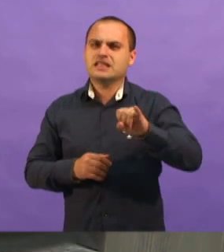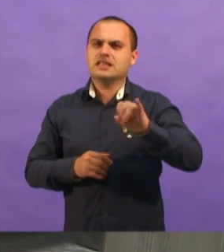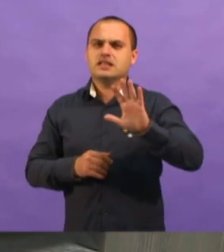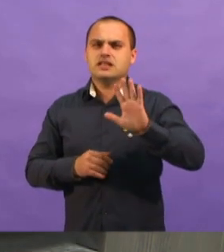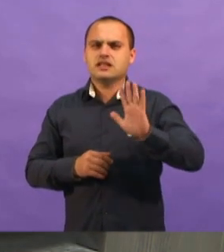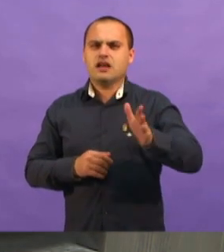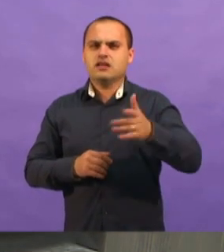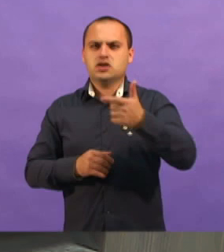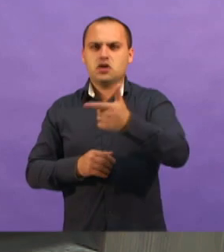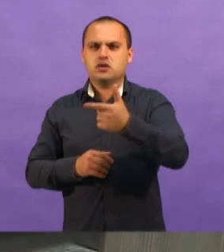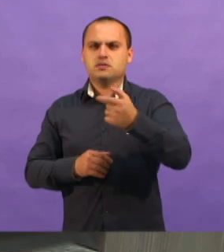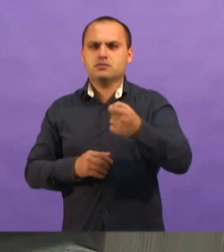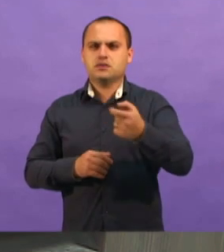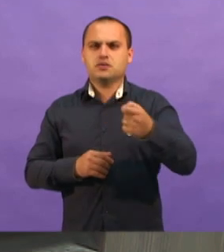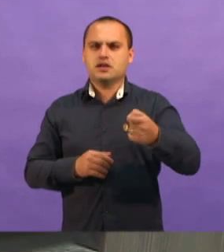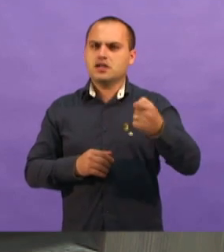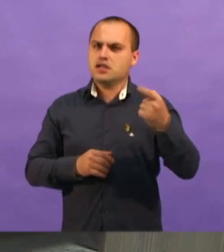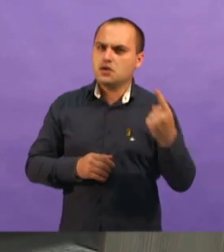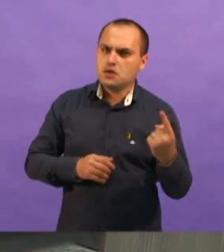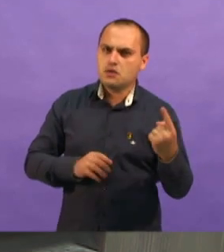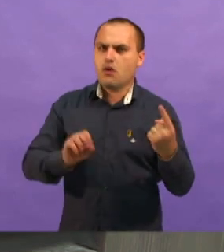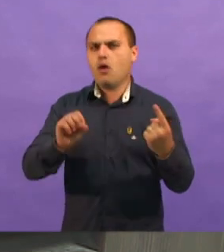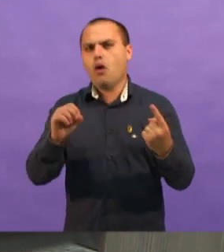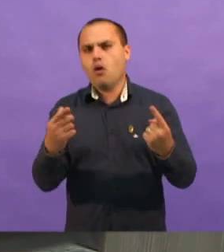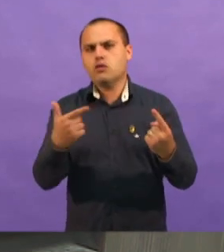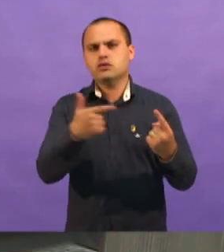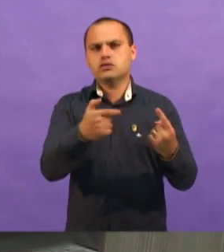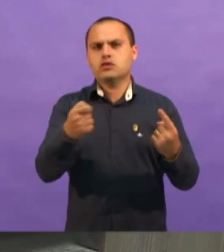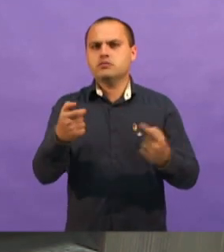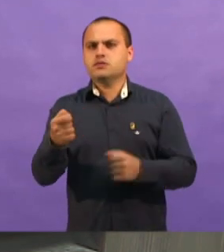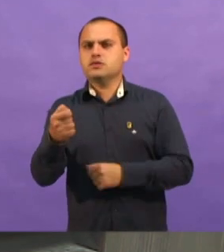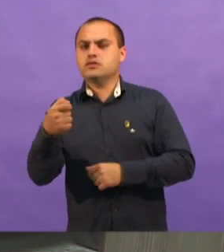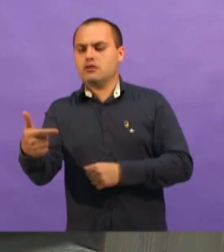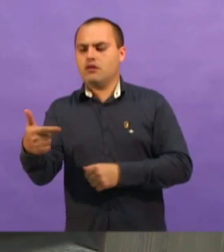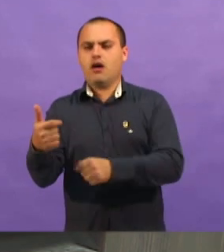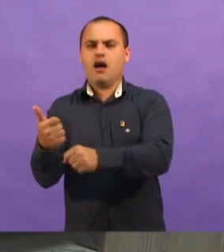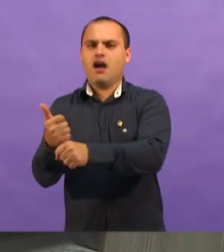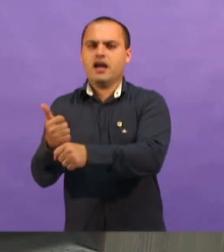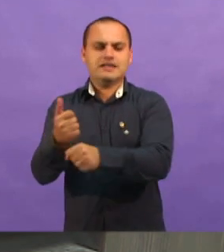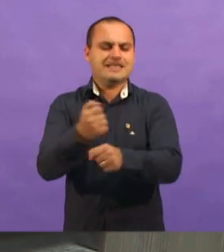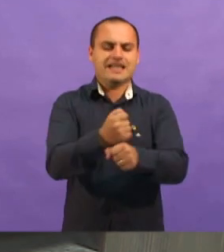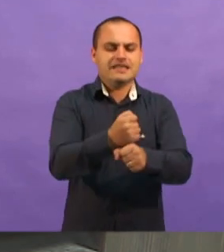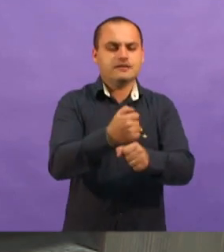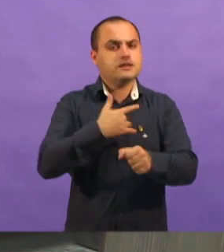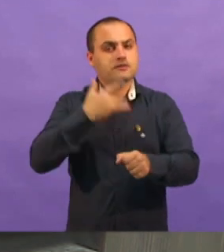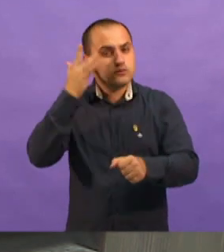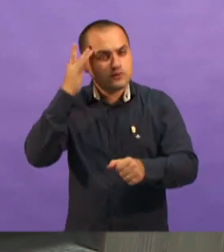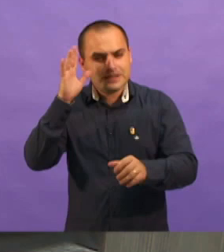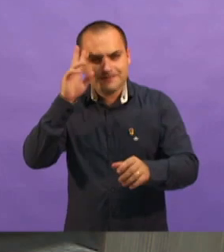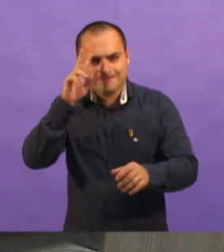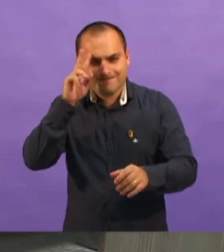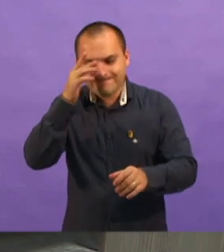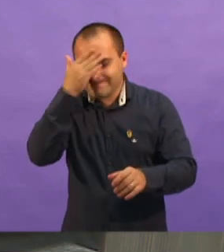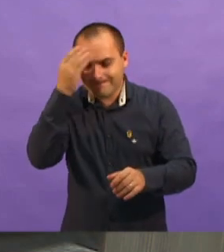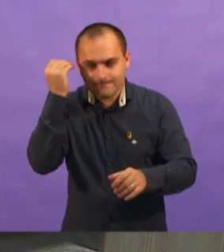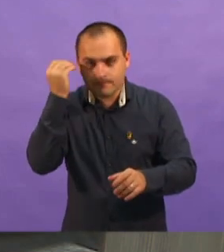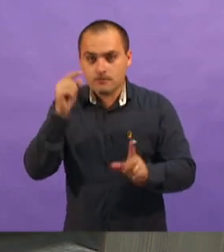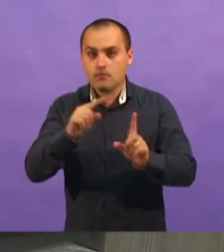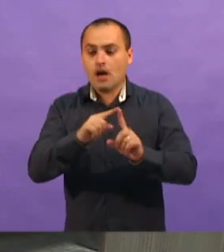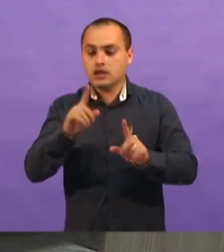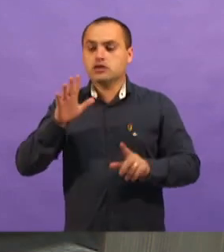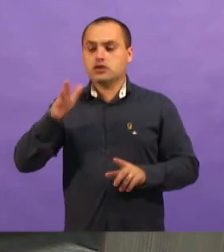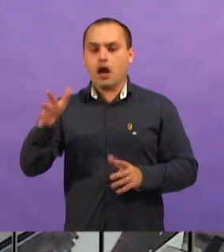de 2001 ou 2002, né? Então, esse é um registro importante junto à Biblioteca Nacional,